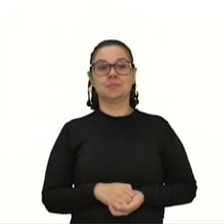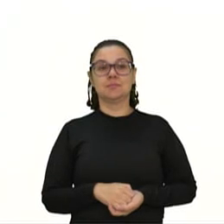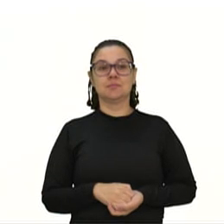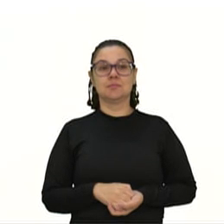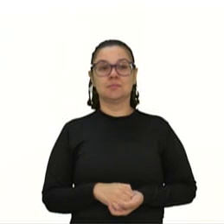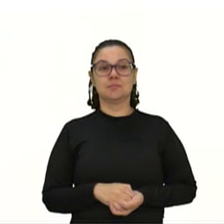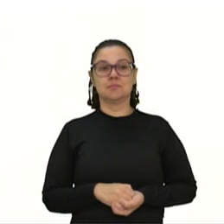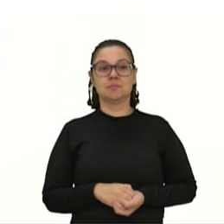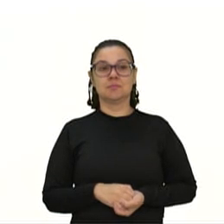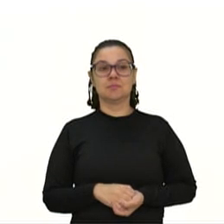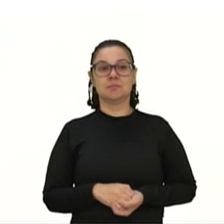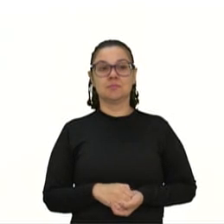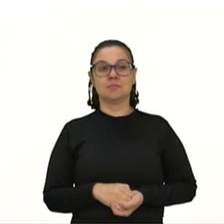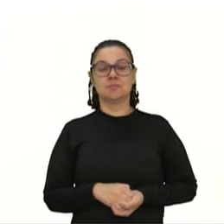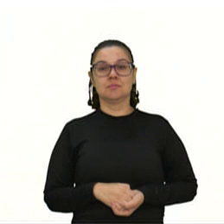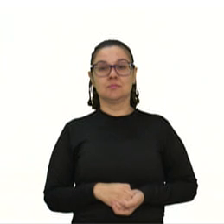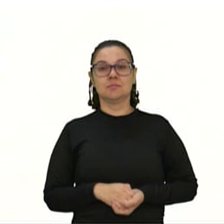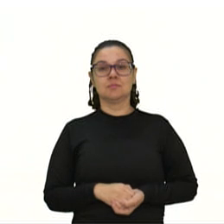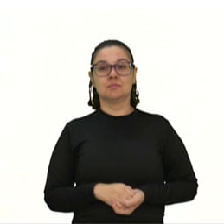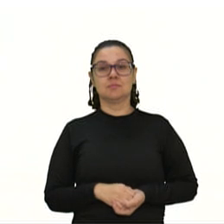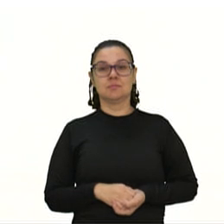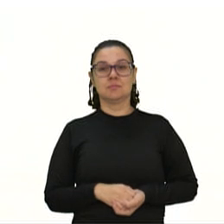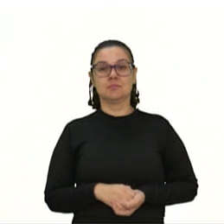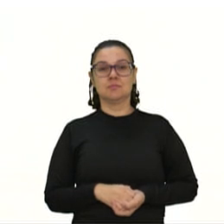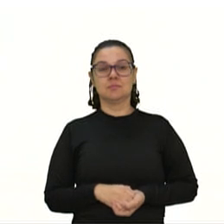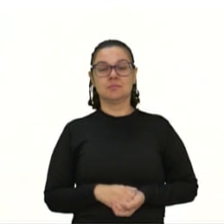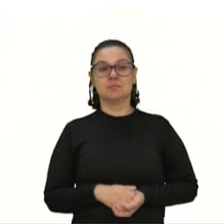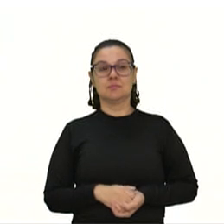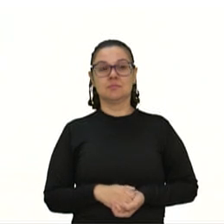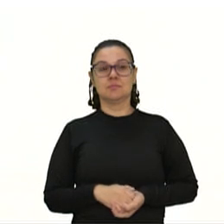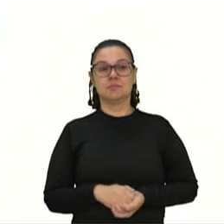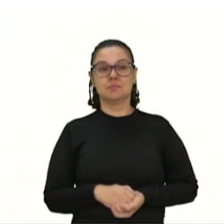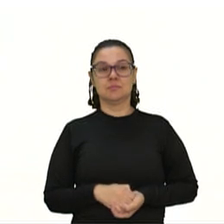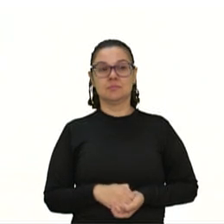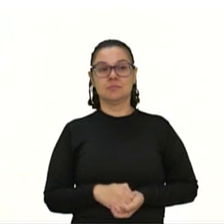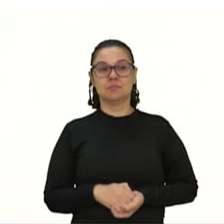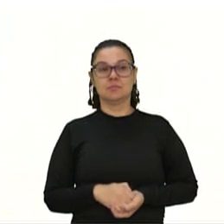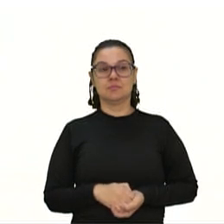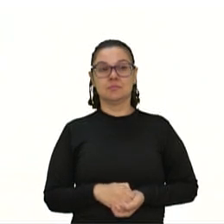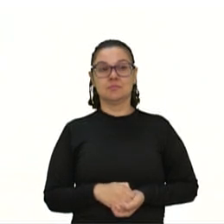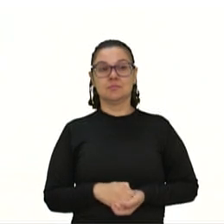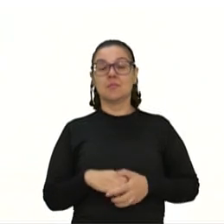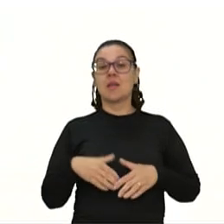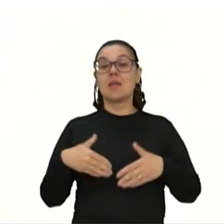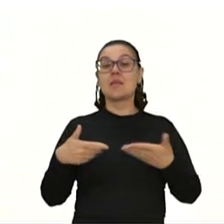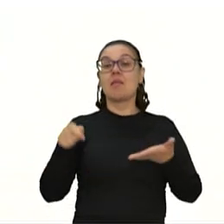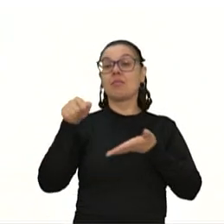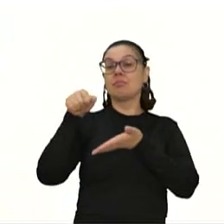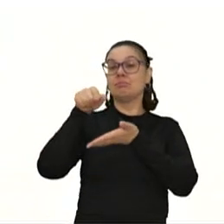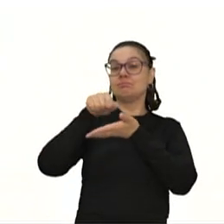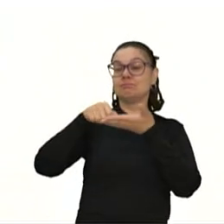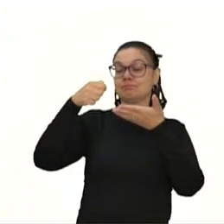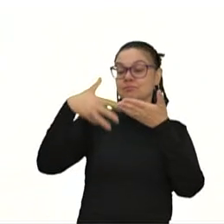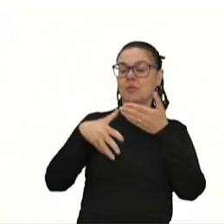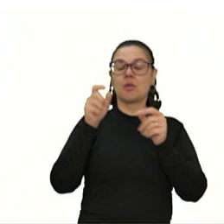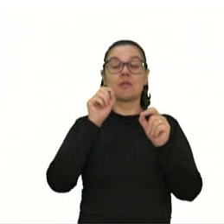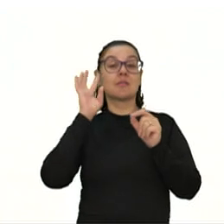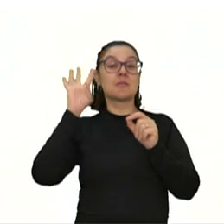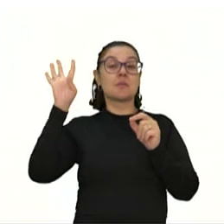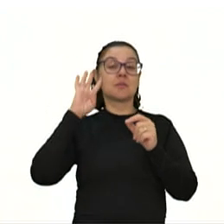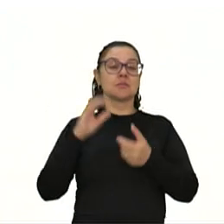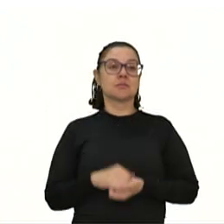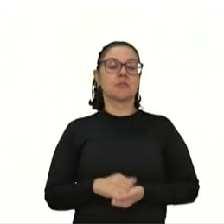one day all of my students will put their name on their work. Quem escreveu isso? O que vocês